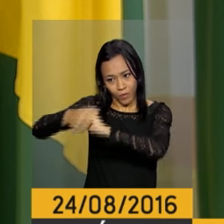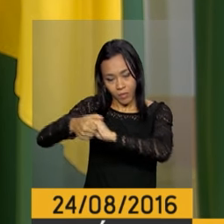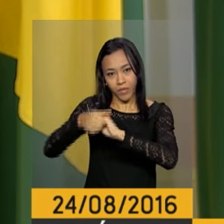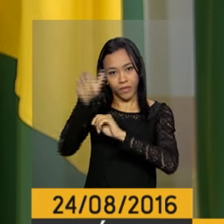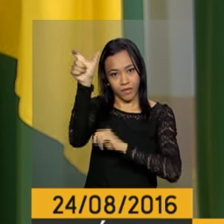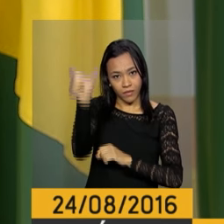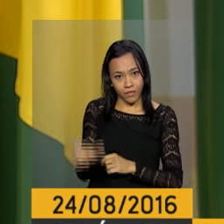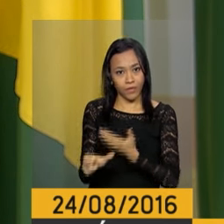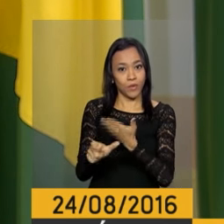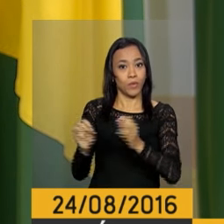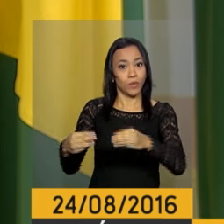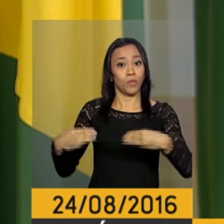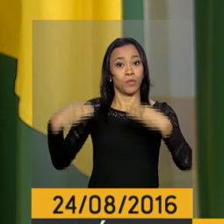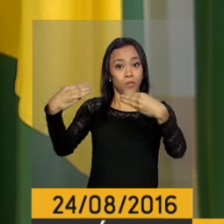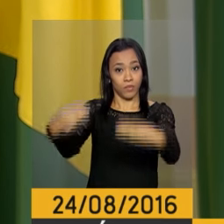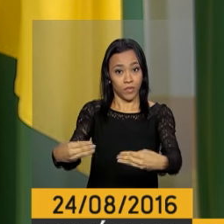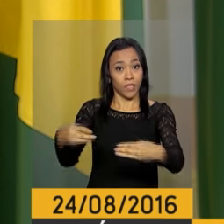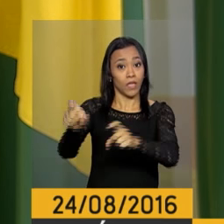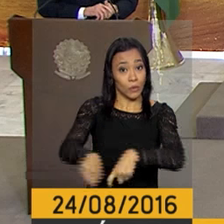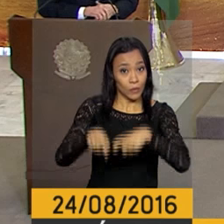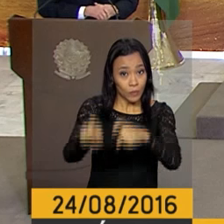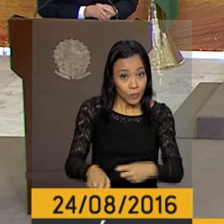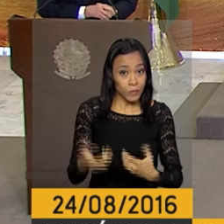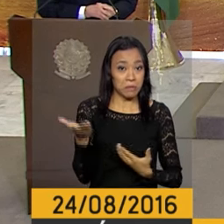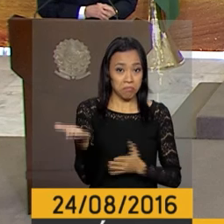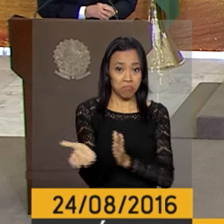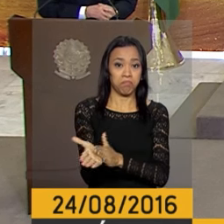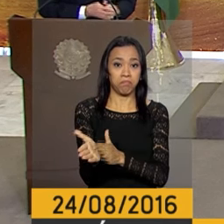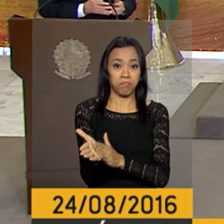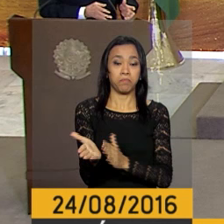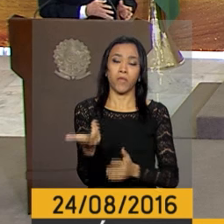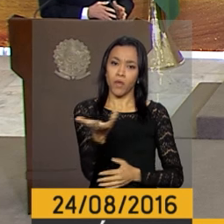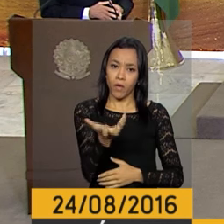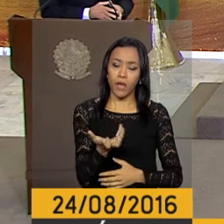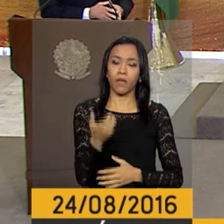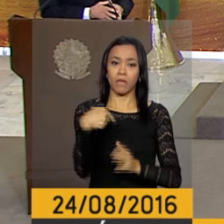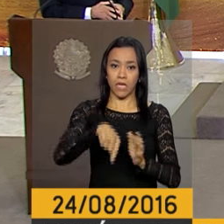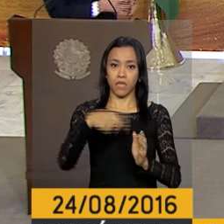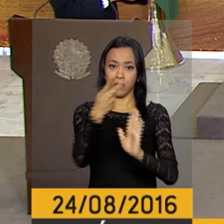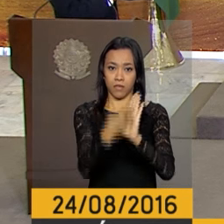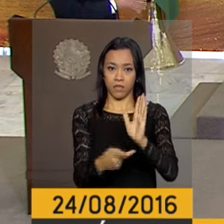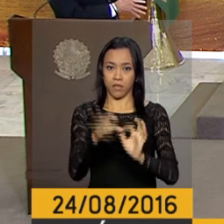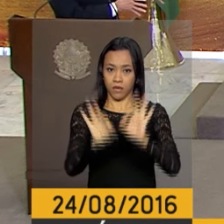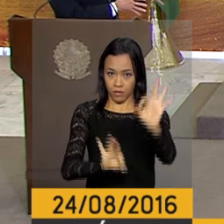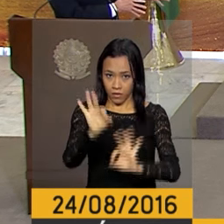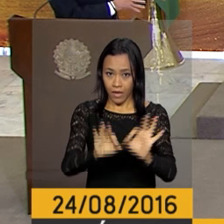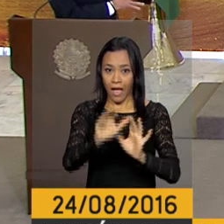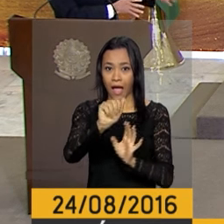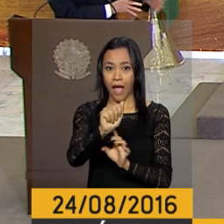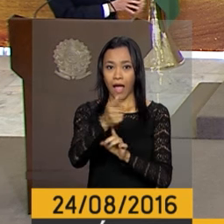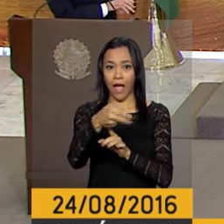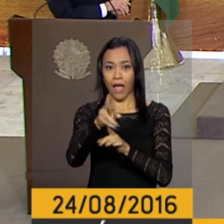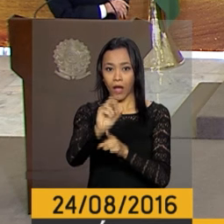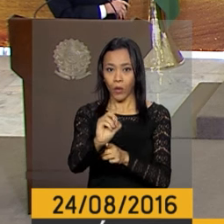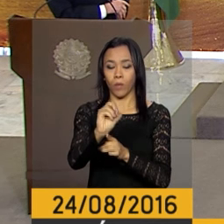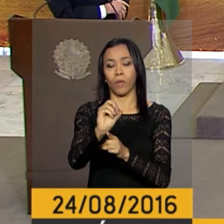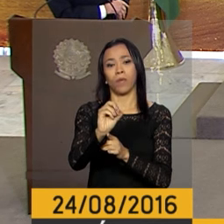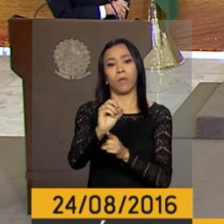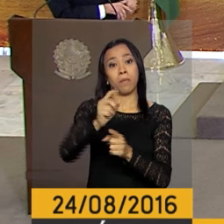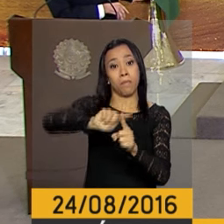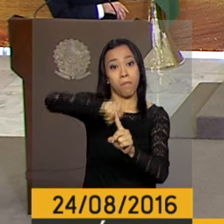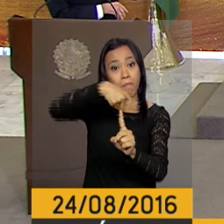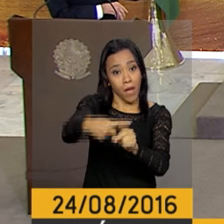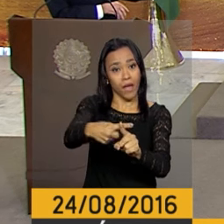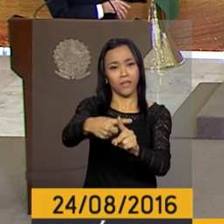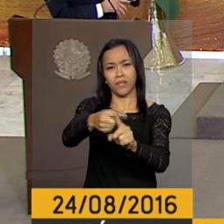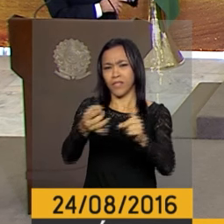Ministério da Agricultura, eu quero que o Agro Mais se consolide como referência para toda